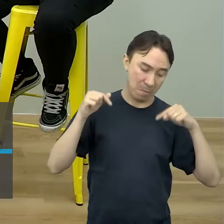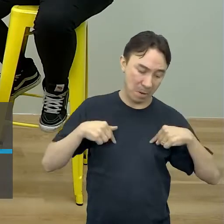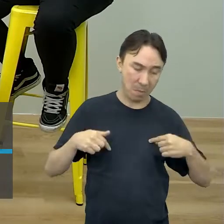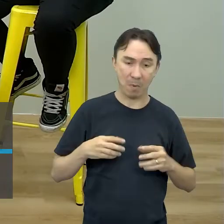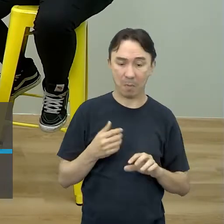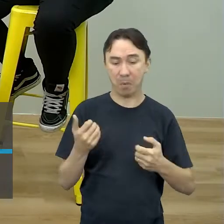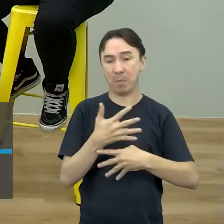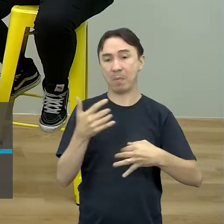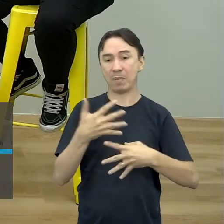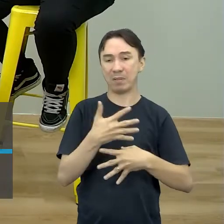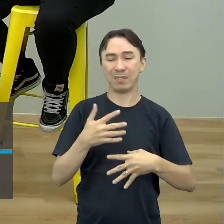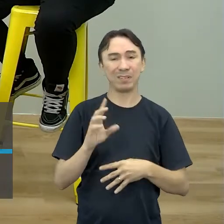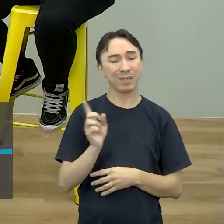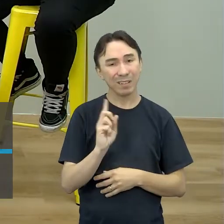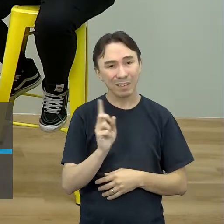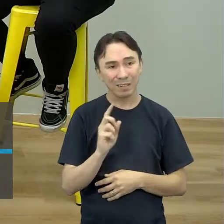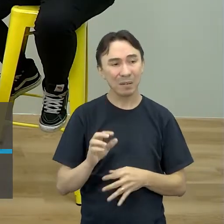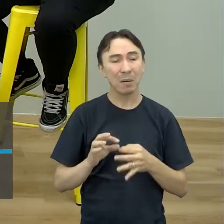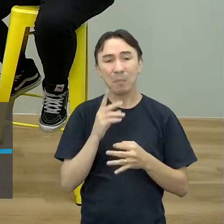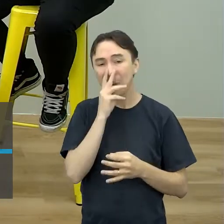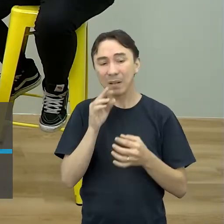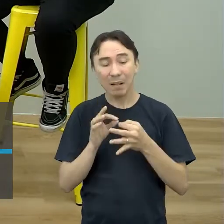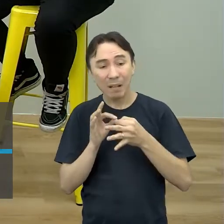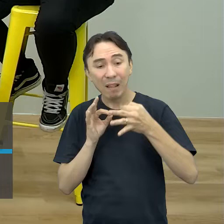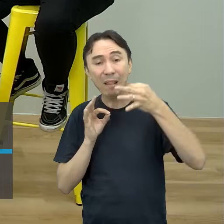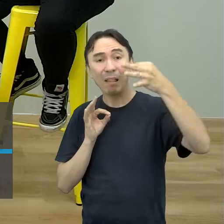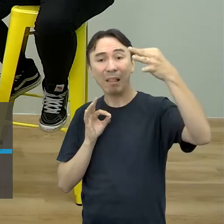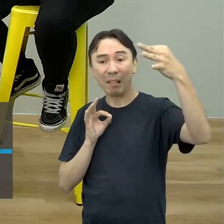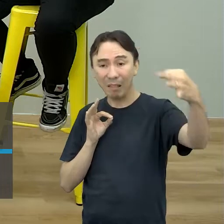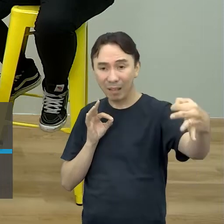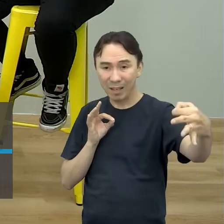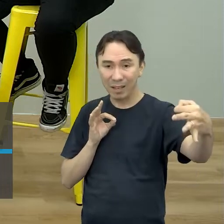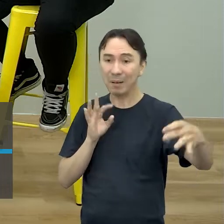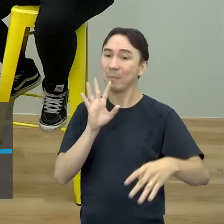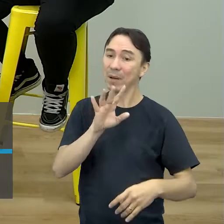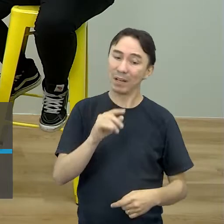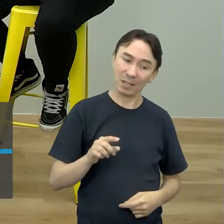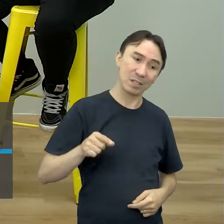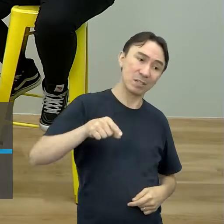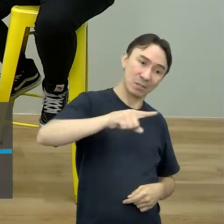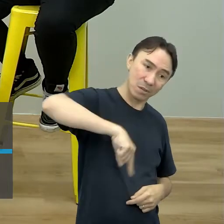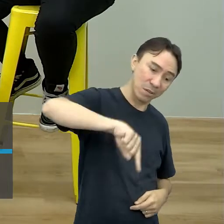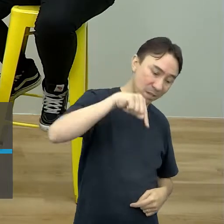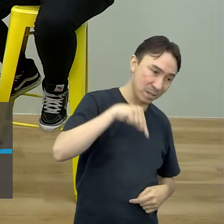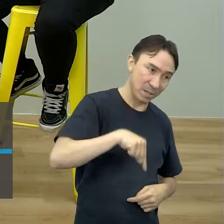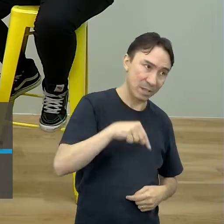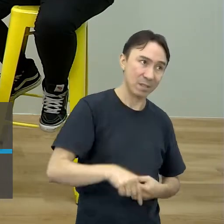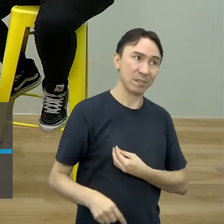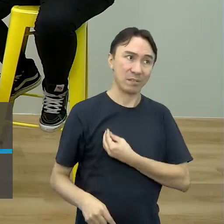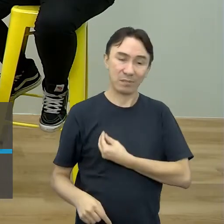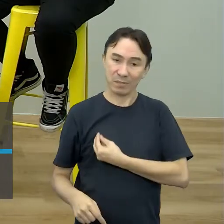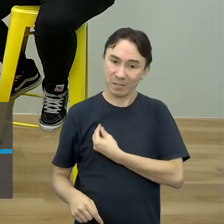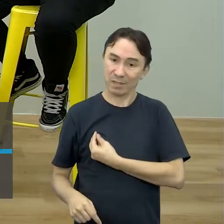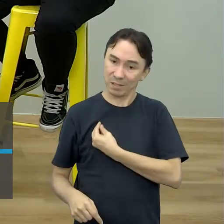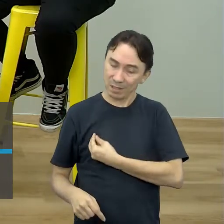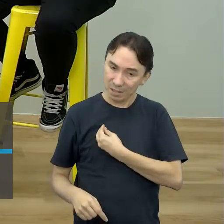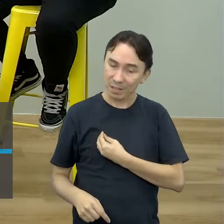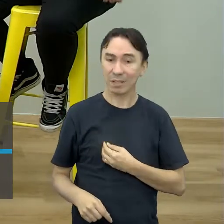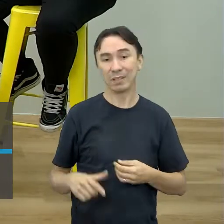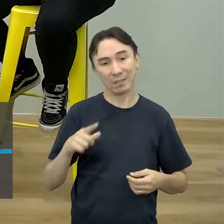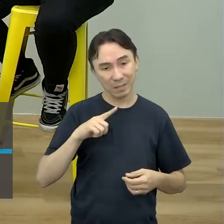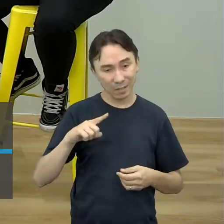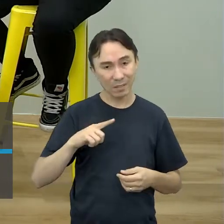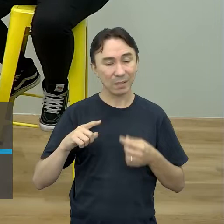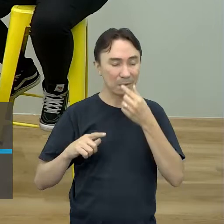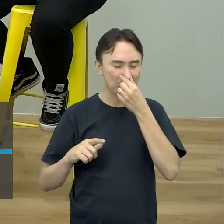estar geograficamente distantes, eles trazem impactos pra gente, né? E como é uma via de mão dupla, né? Tanto a